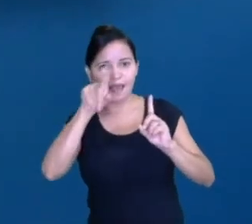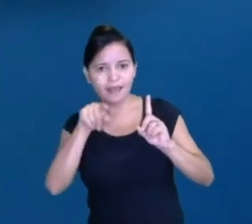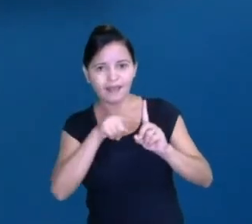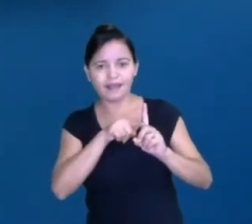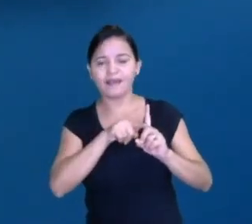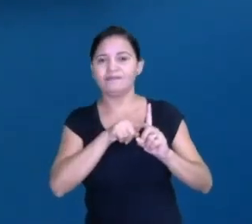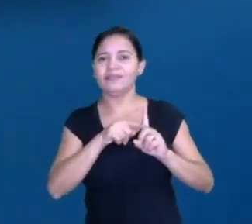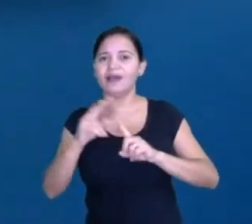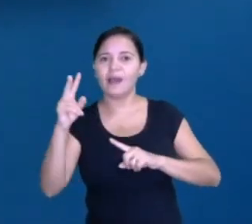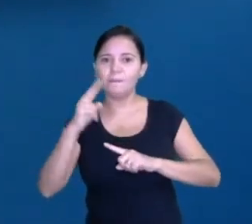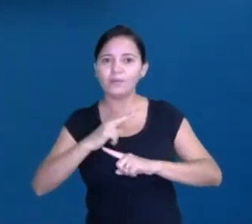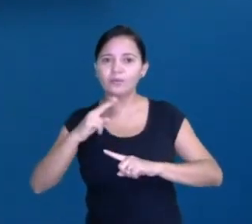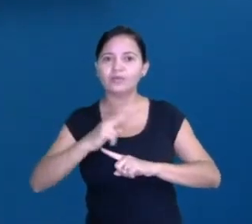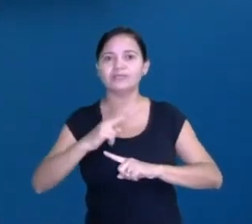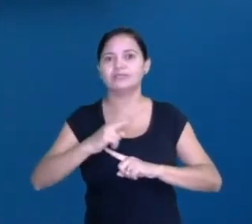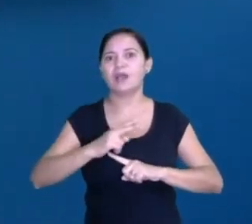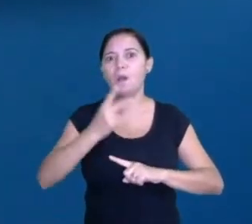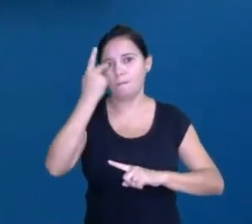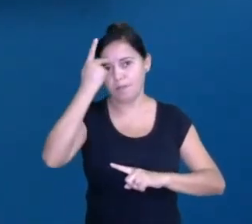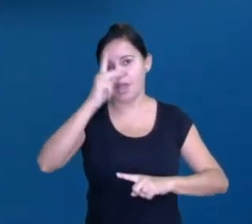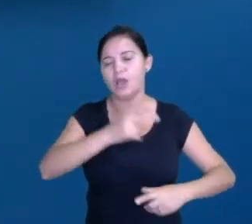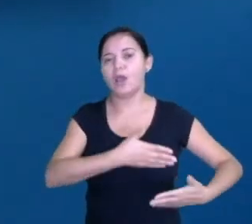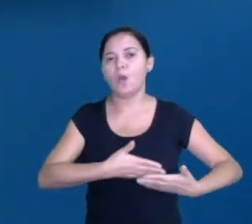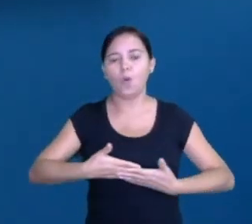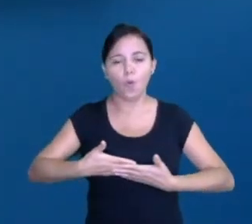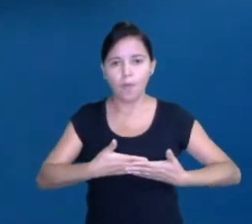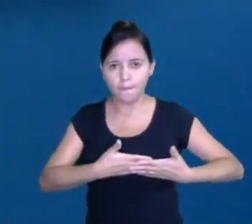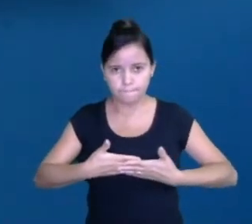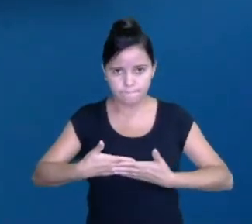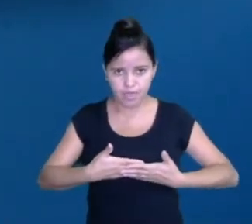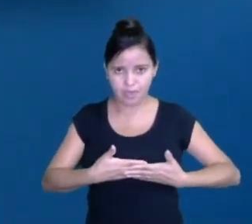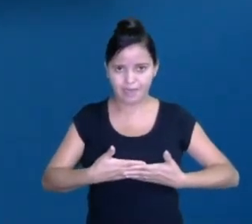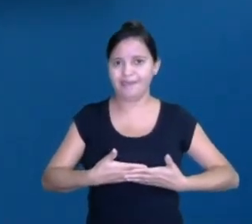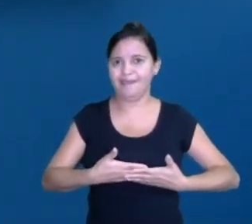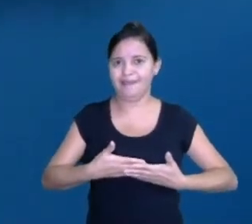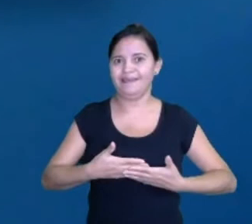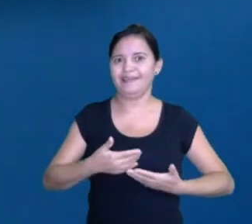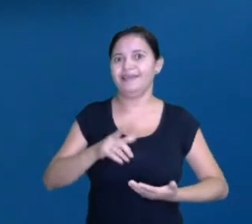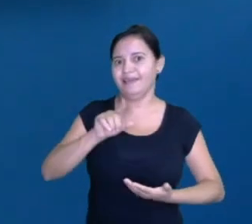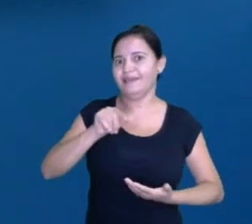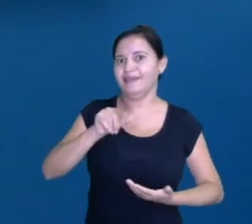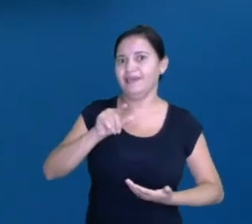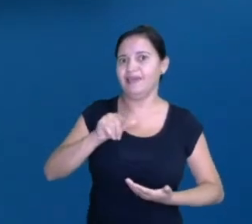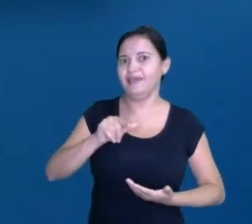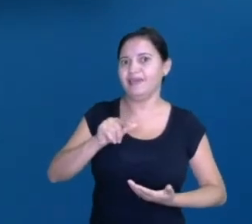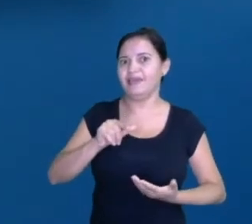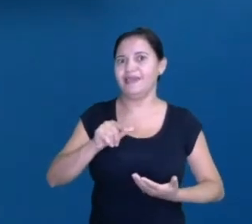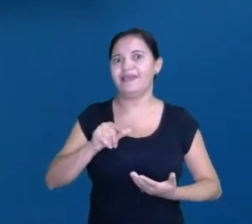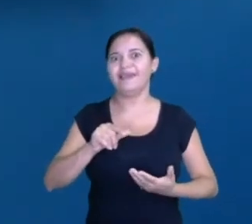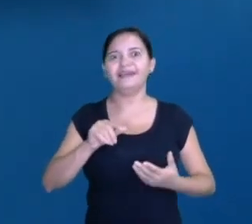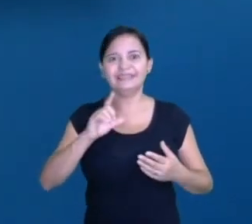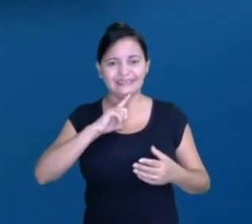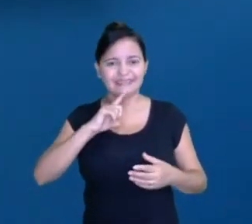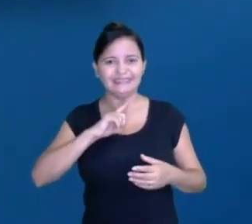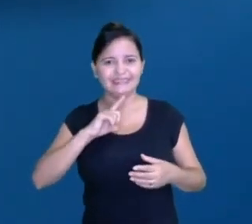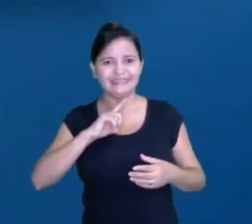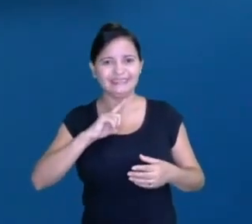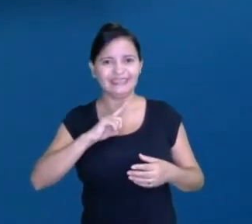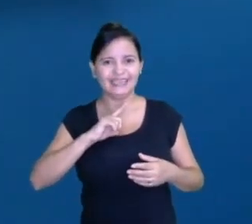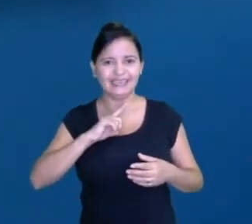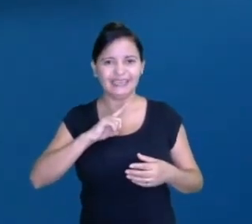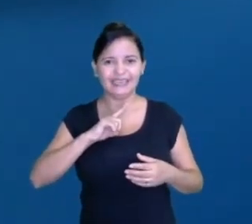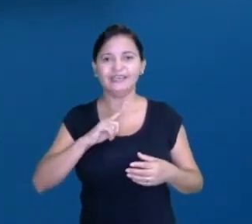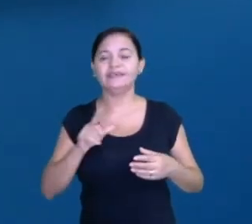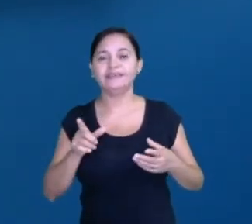vai abrigar justamente a estrutura que a gente chama justamente do embrião, né? A célula ovo, o zigoto. O zigoto, quando ele